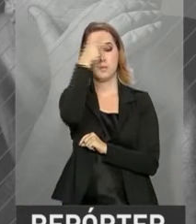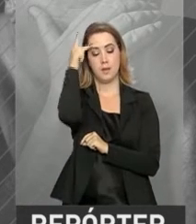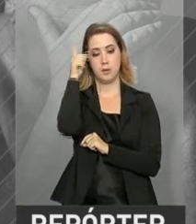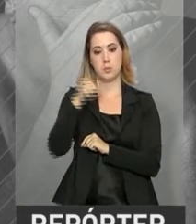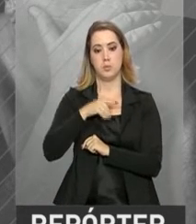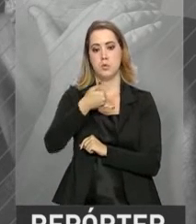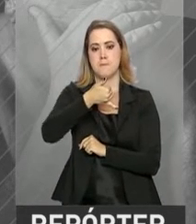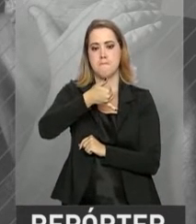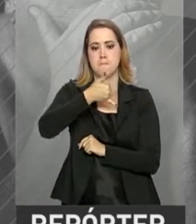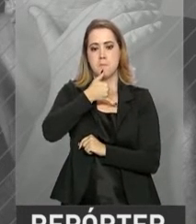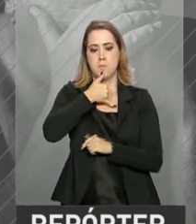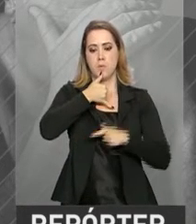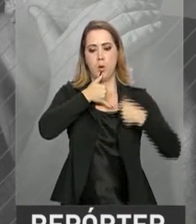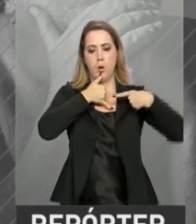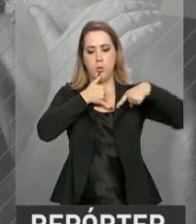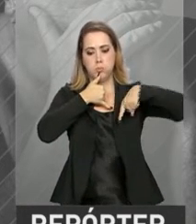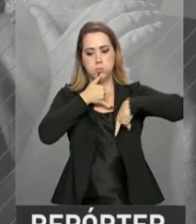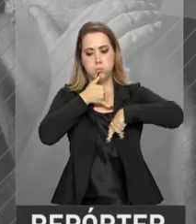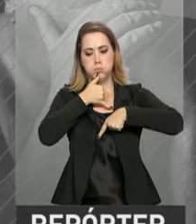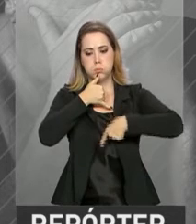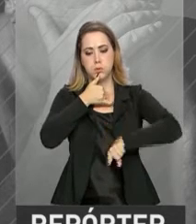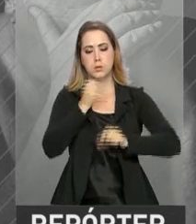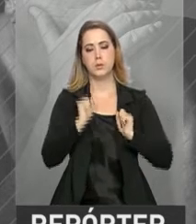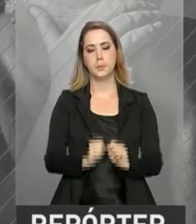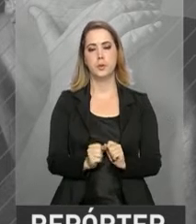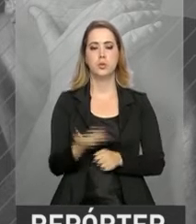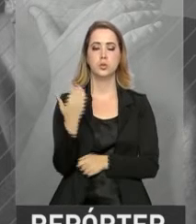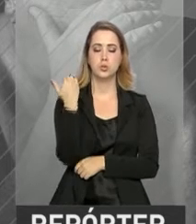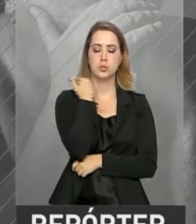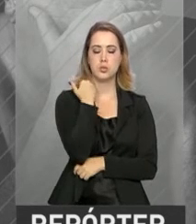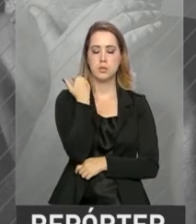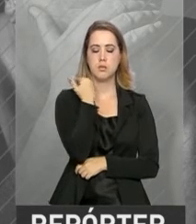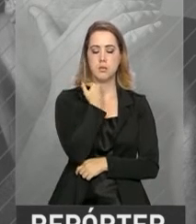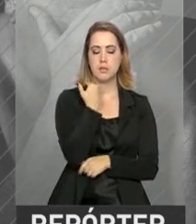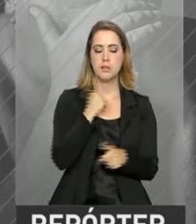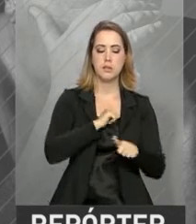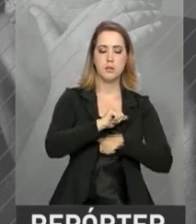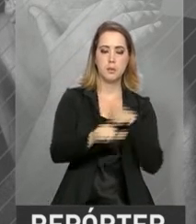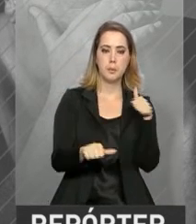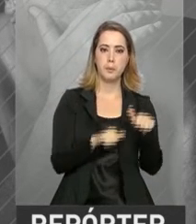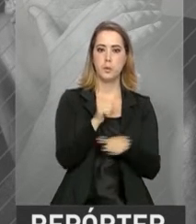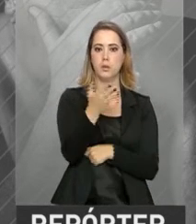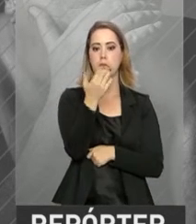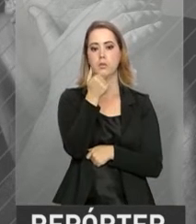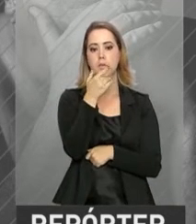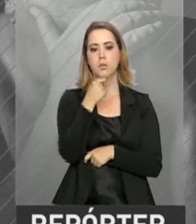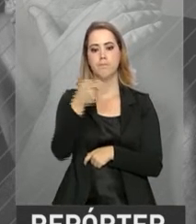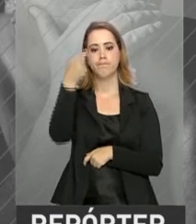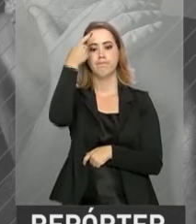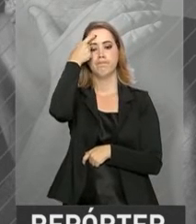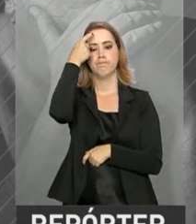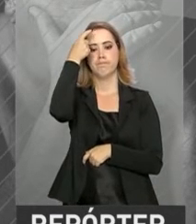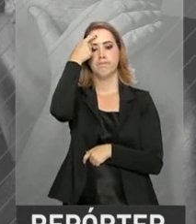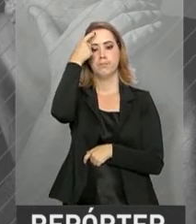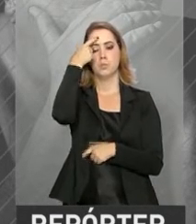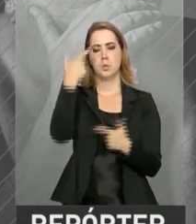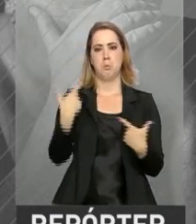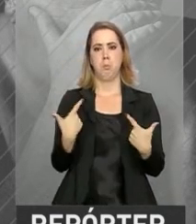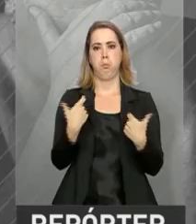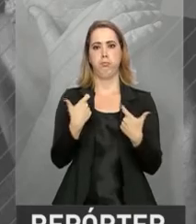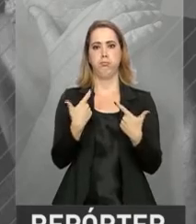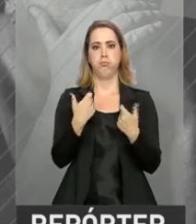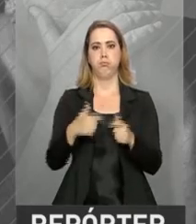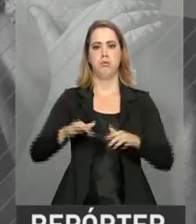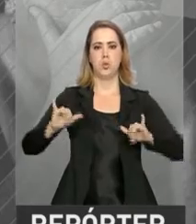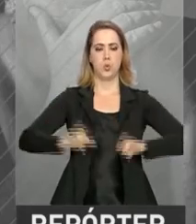podem apresentar sintomas como perda de energia, mudanças no apetite e pensamentos sobre autoagressão